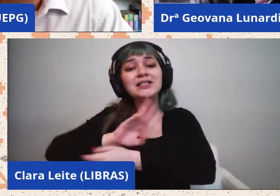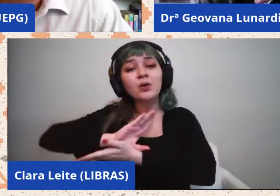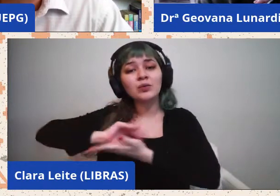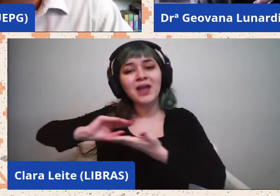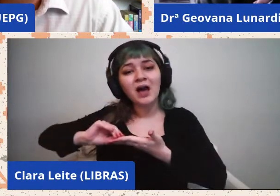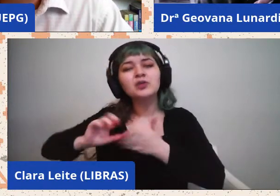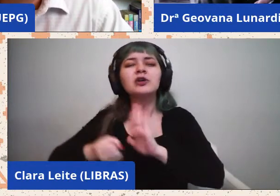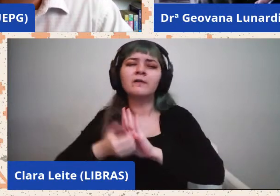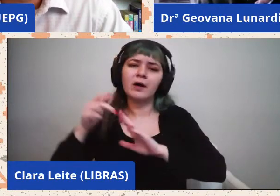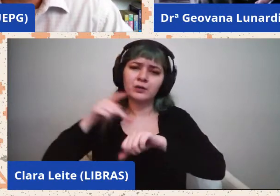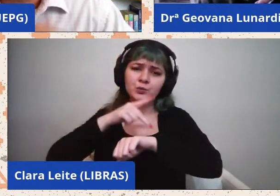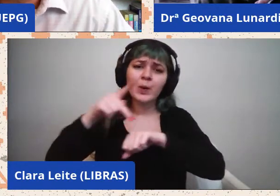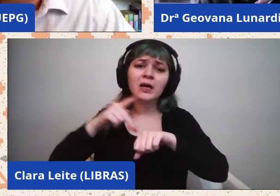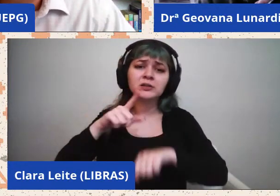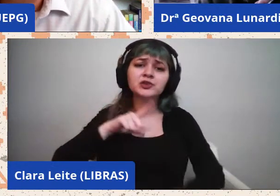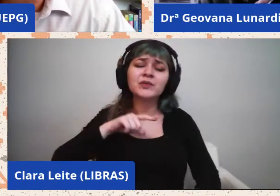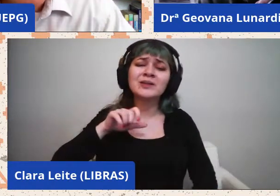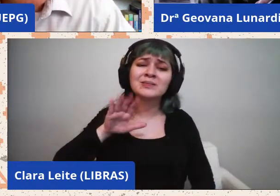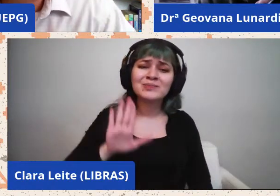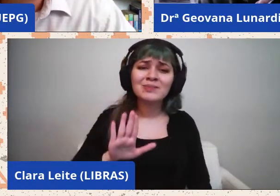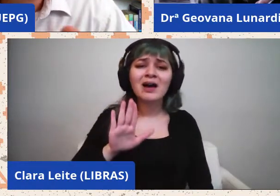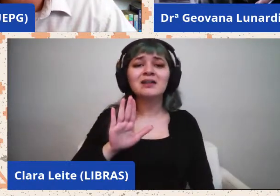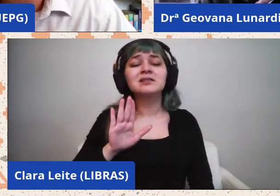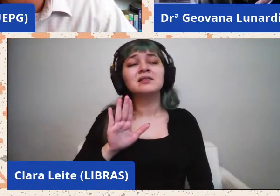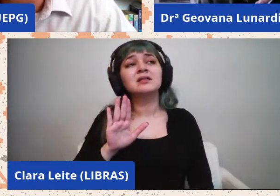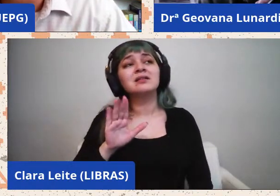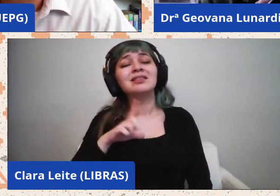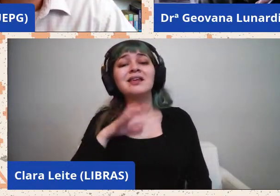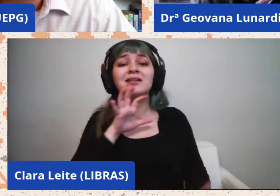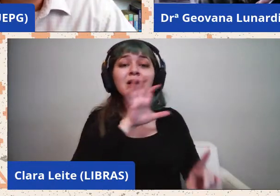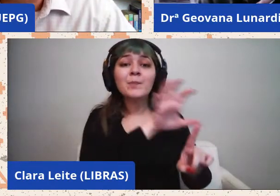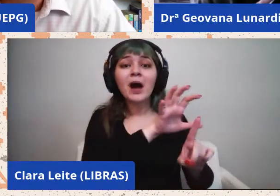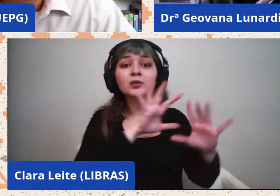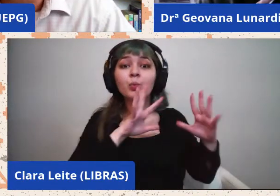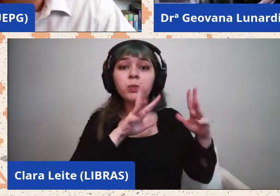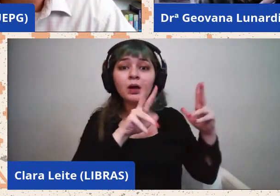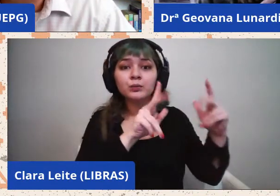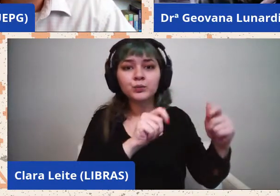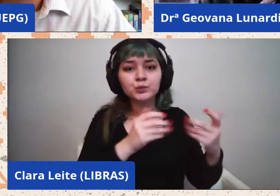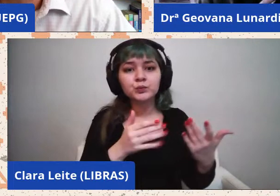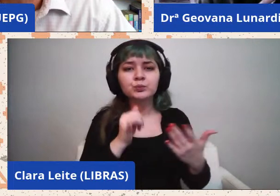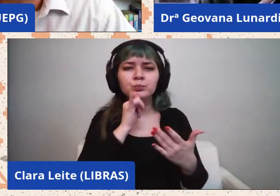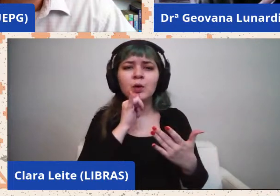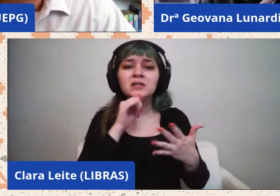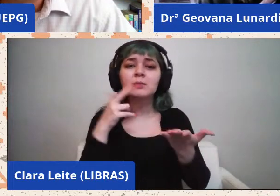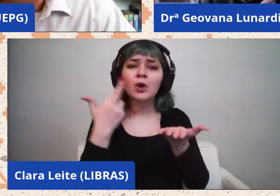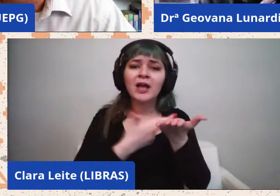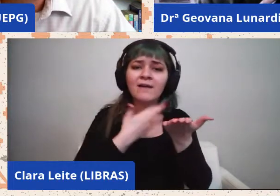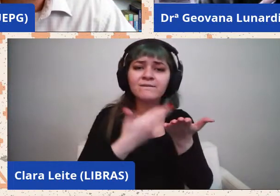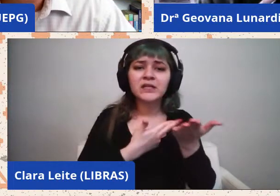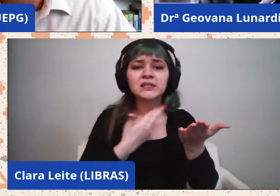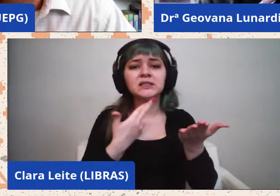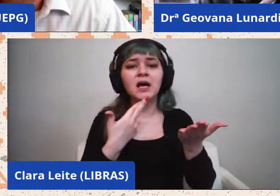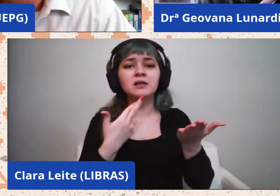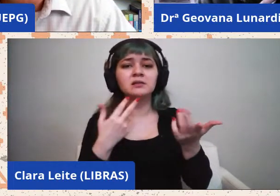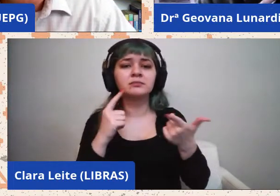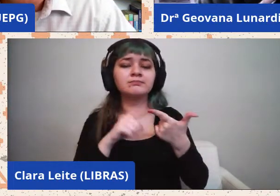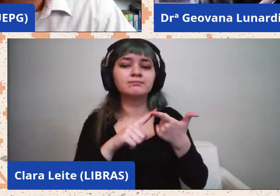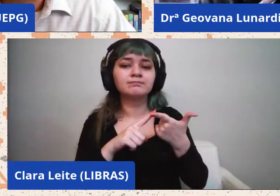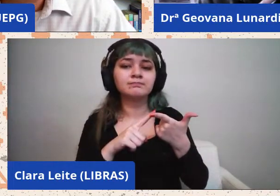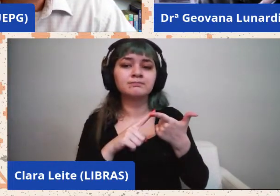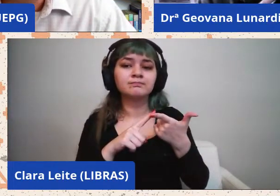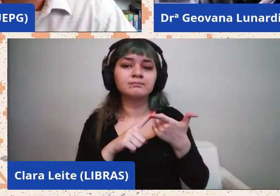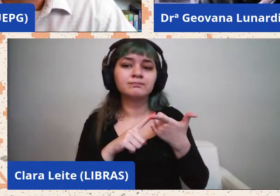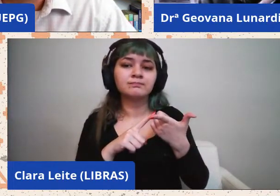países tiveram, mas ela traz impactos para tudo, ela traz impacto para as revistas, ela traz impacto